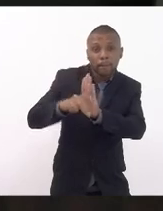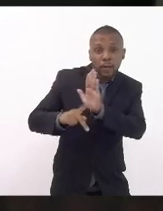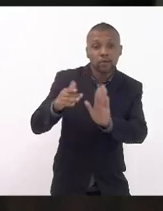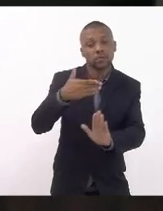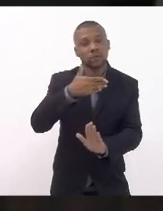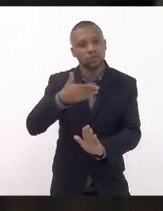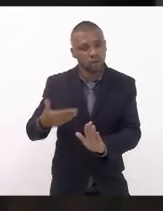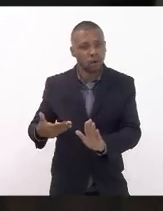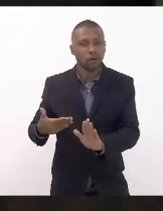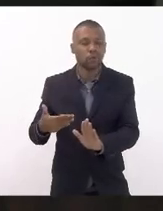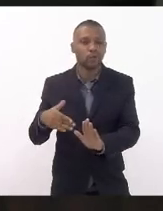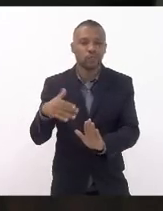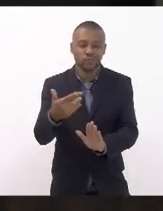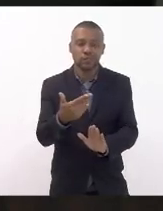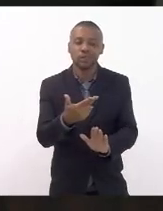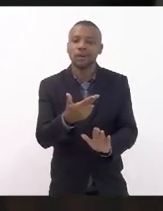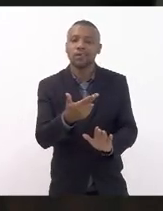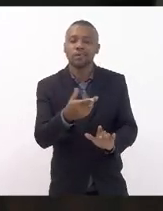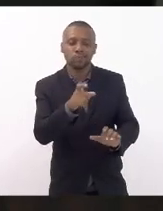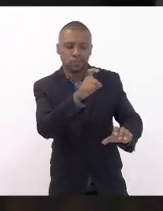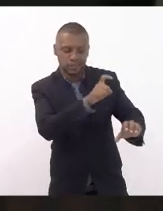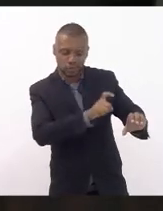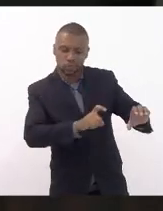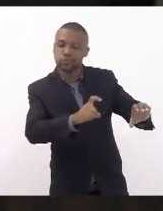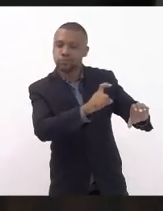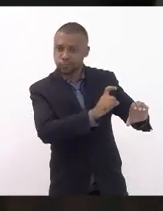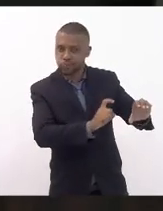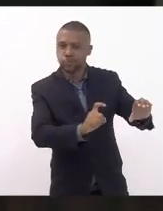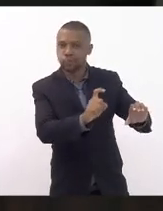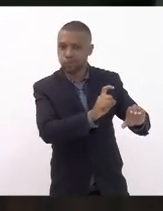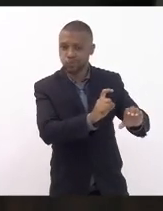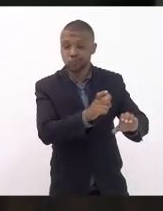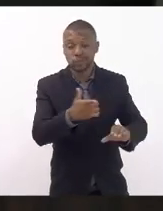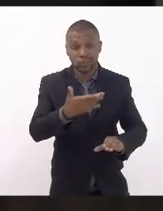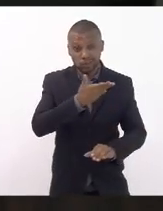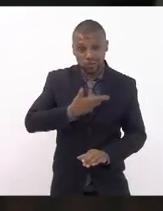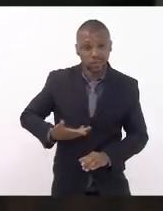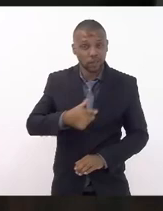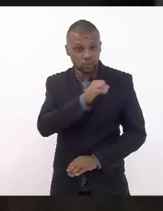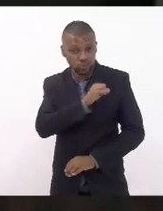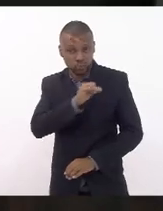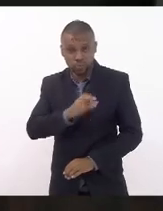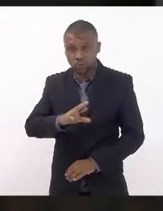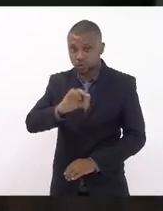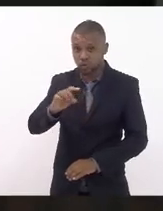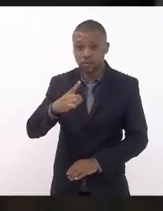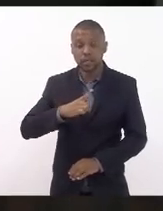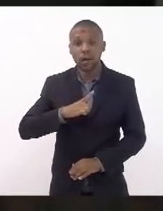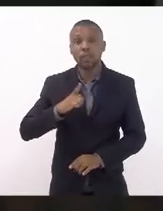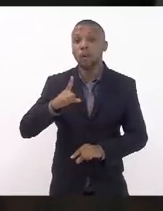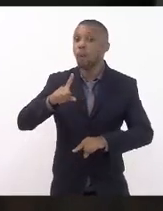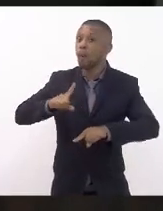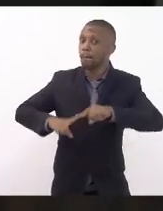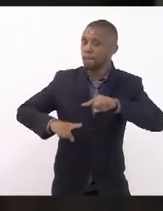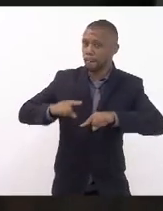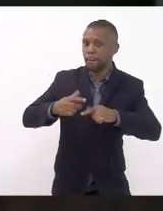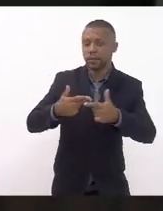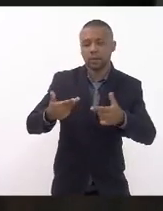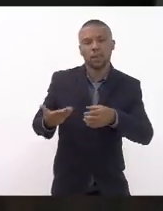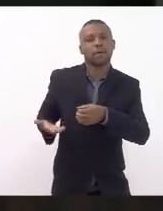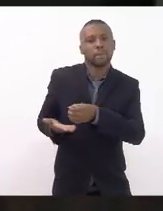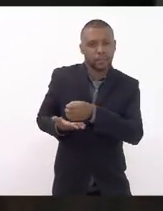Fertilizantes. Nós temos no estado do Rio, a matéria-prima, que no